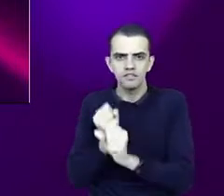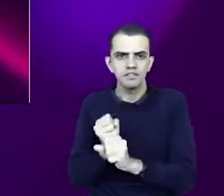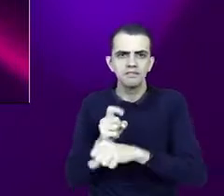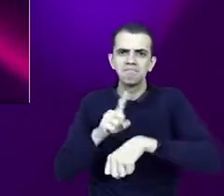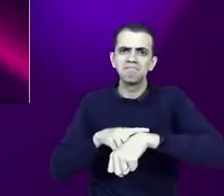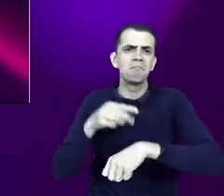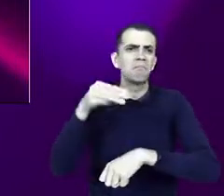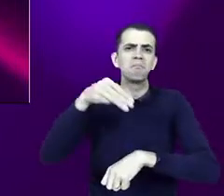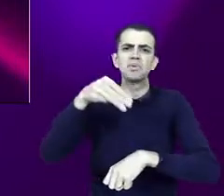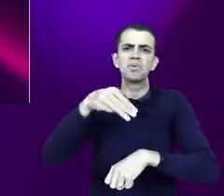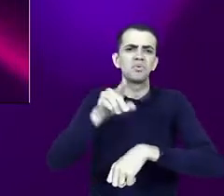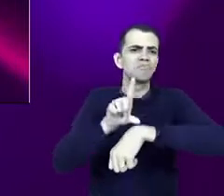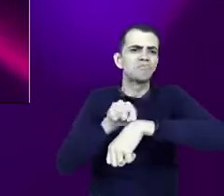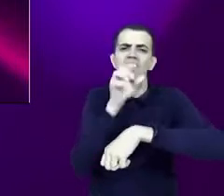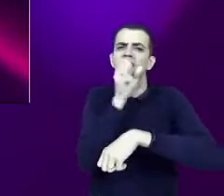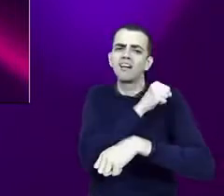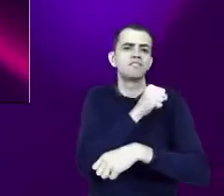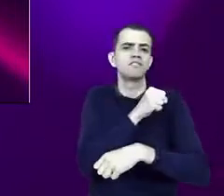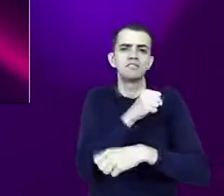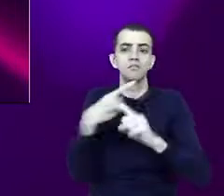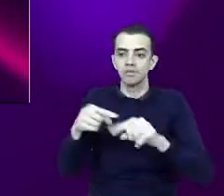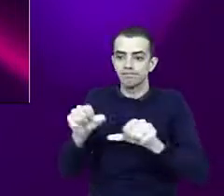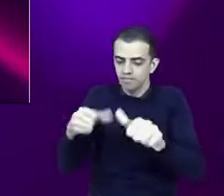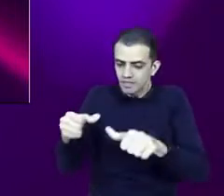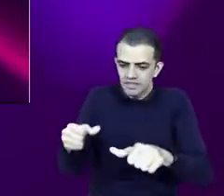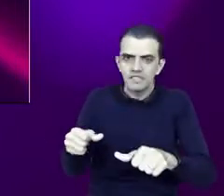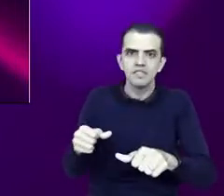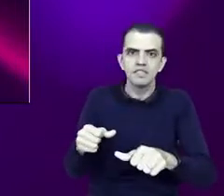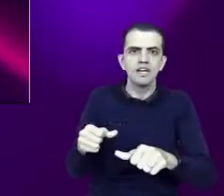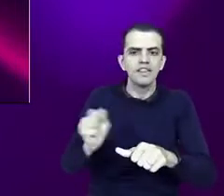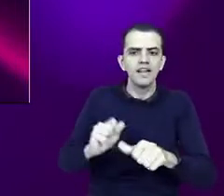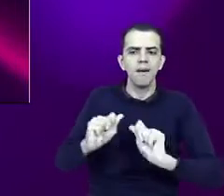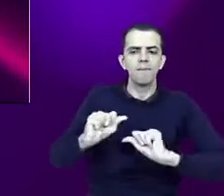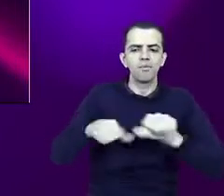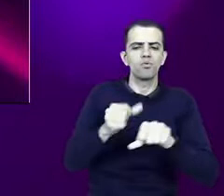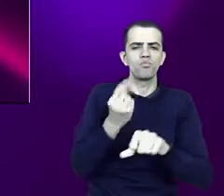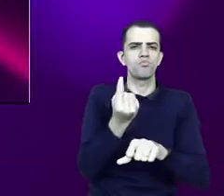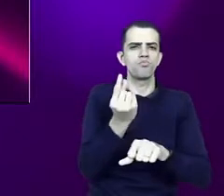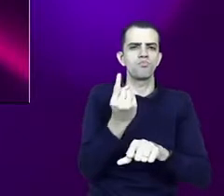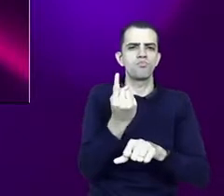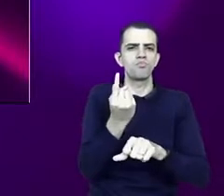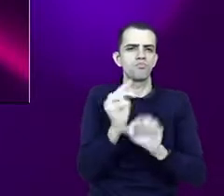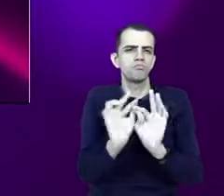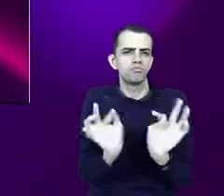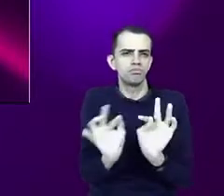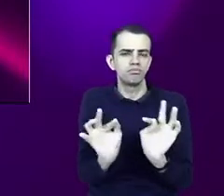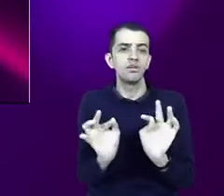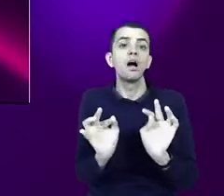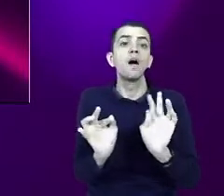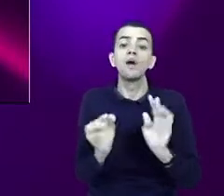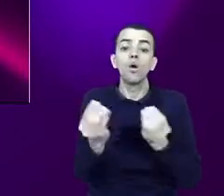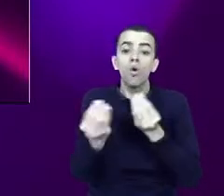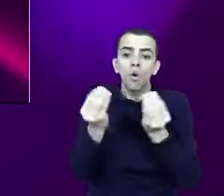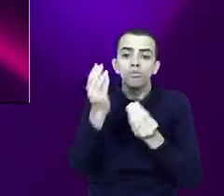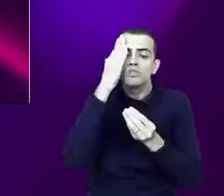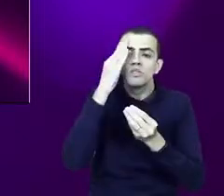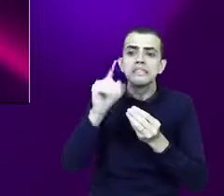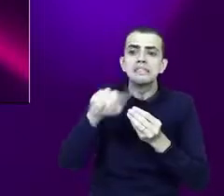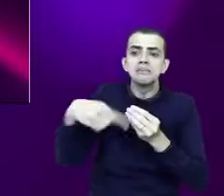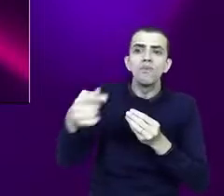qualquer intercorrência ou qualquer mudança, eu falo, não, eu vou mudar um pouquinho, mas eu quero saber qual vai ser o resultado disso. O computador me dá. Então, eu